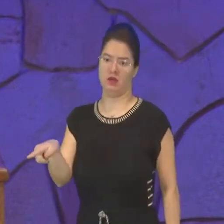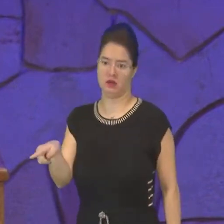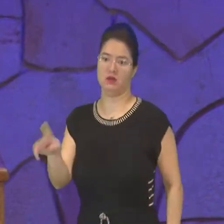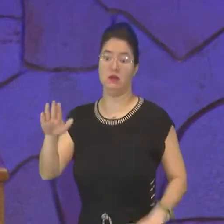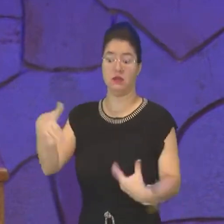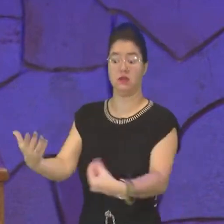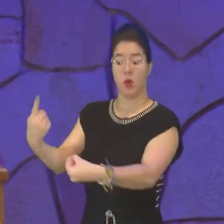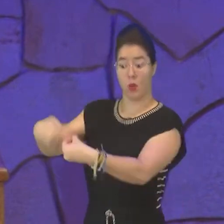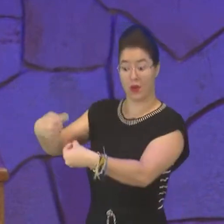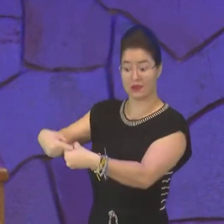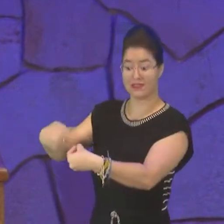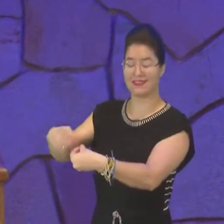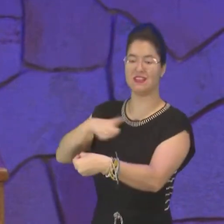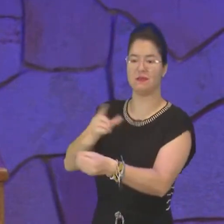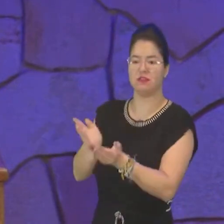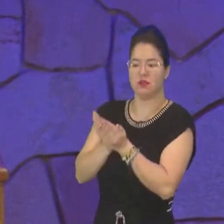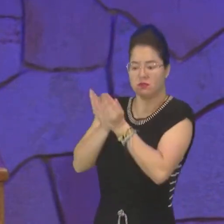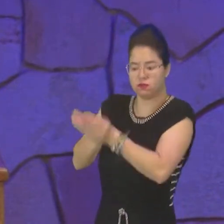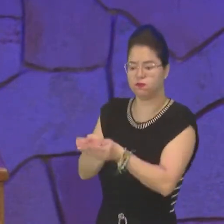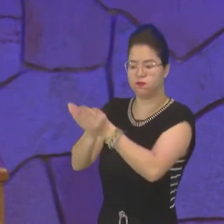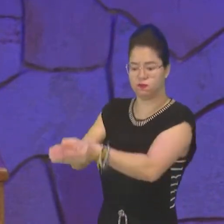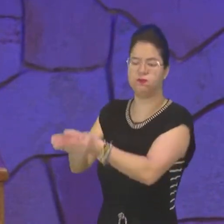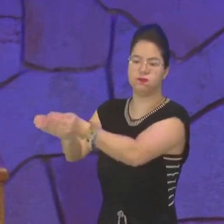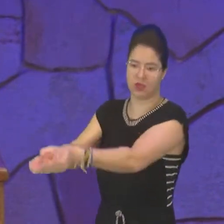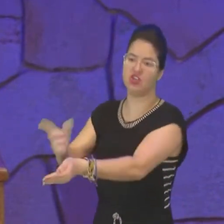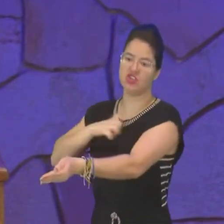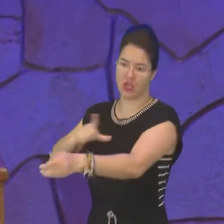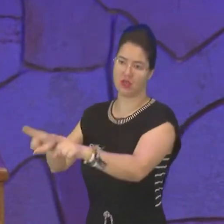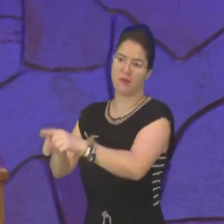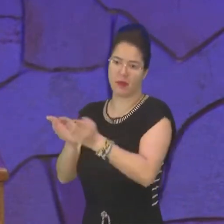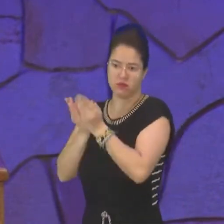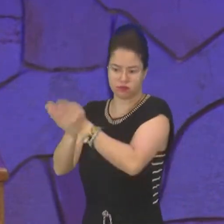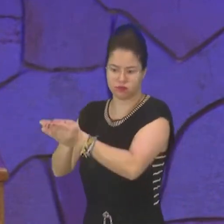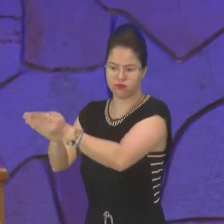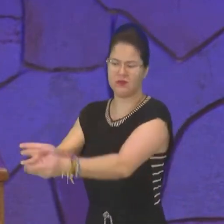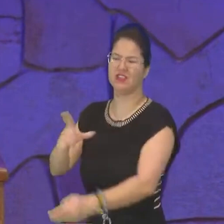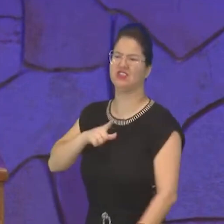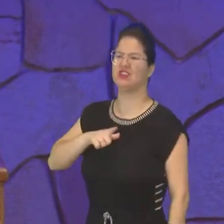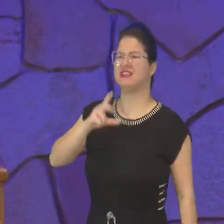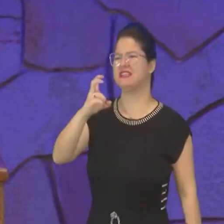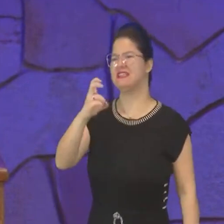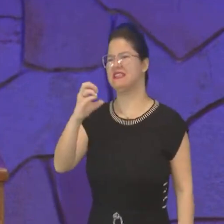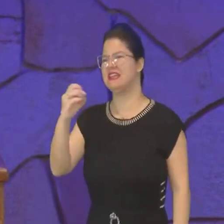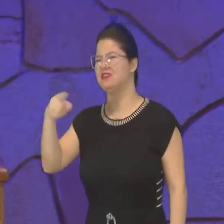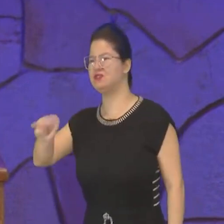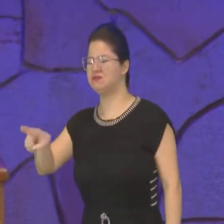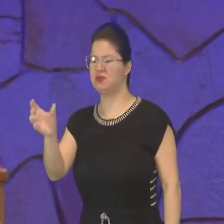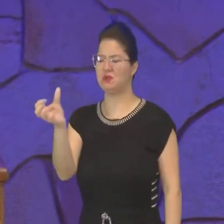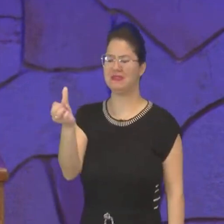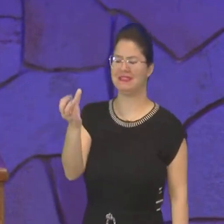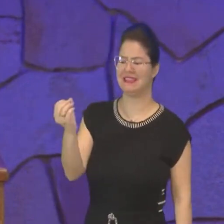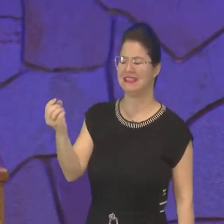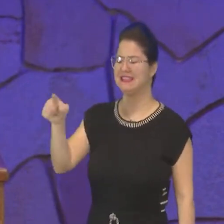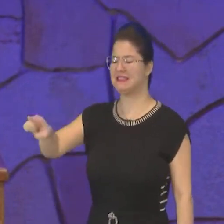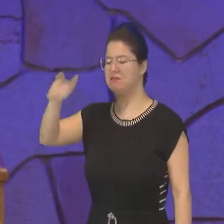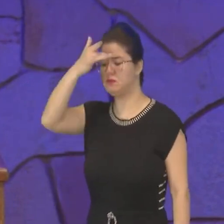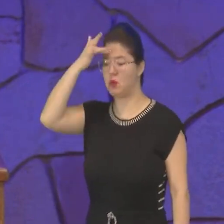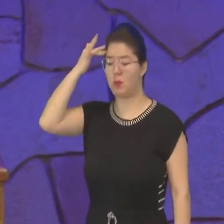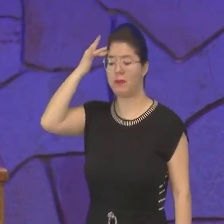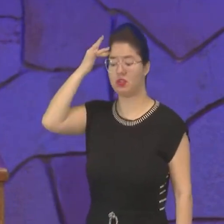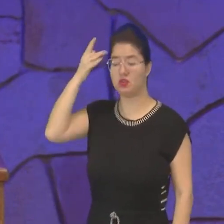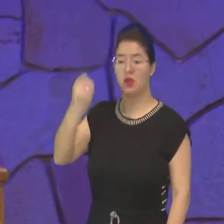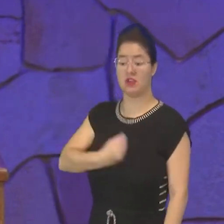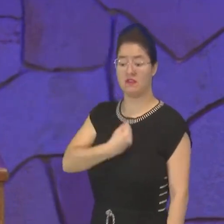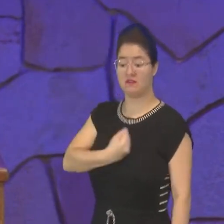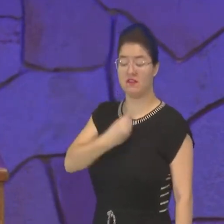era uma cidade portuária. Estima-se que entre 500 mil a 600 mil pessoas viviam em